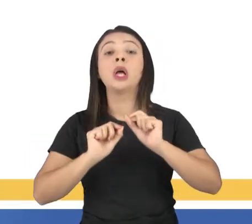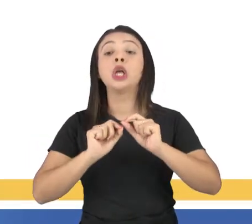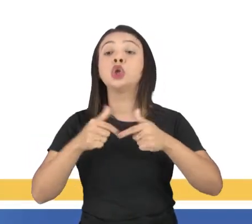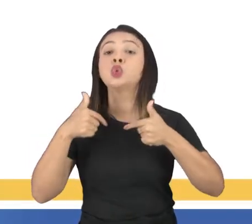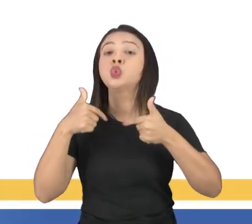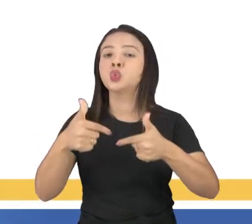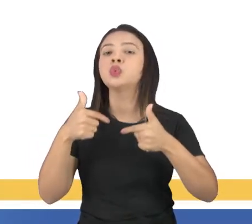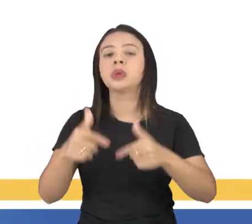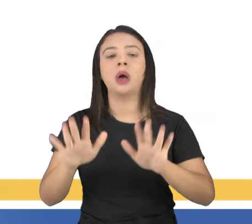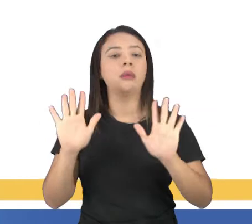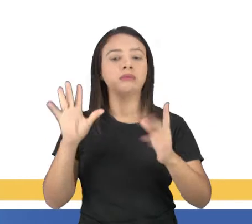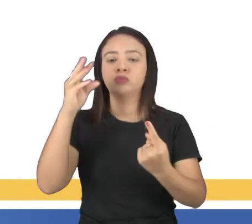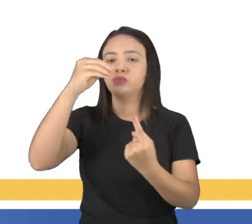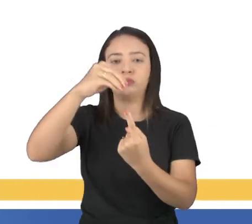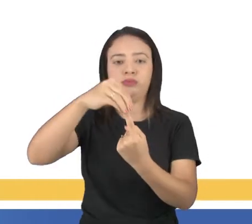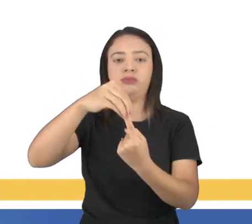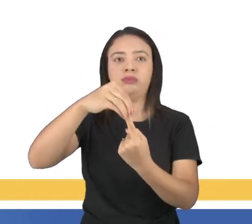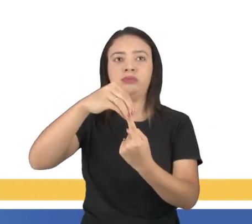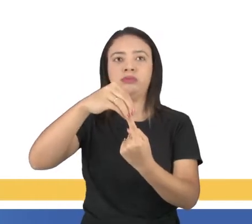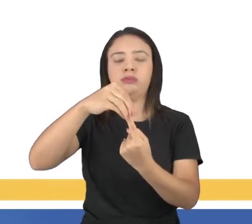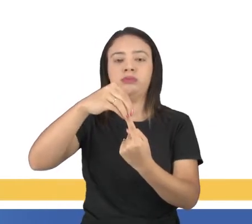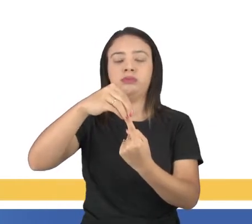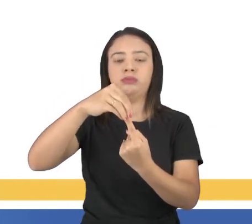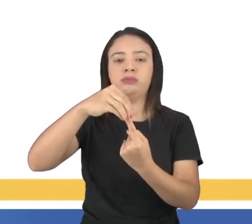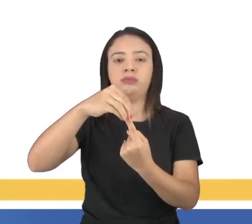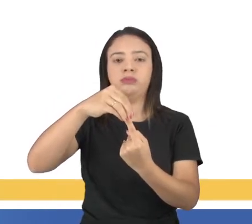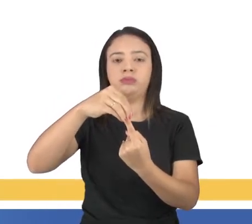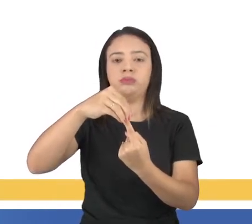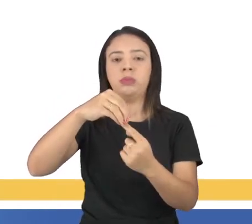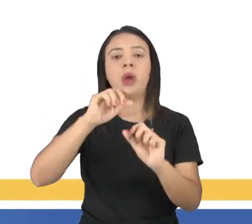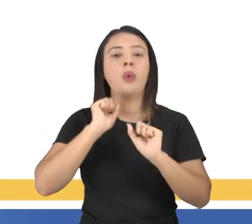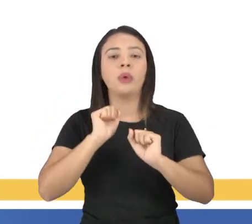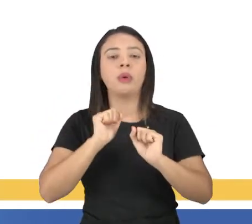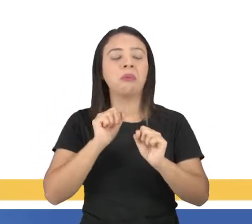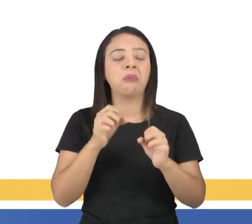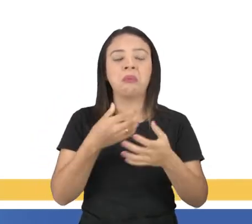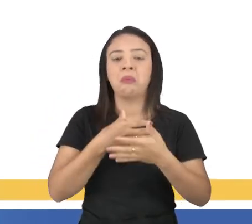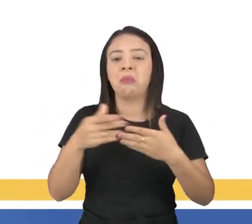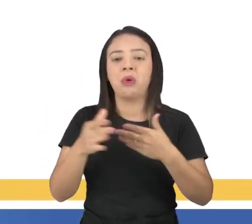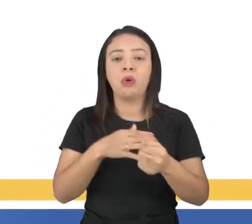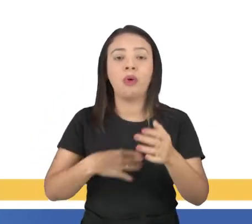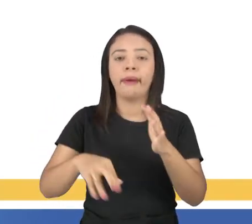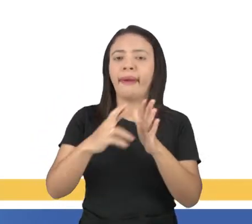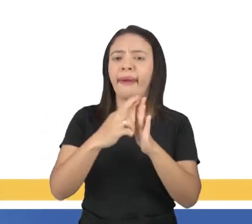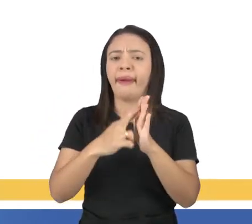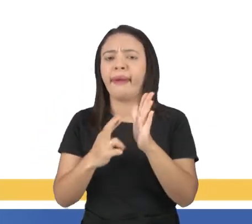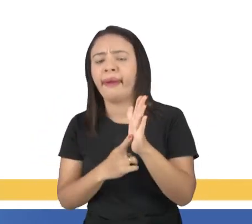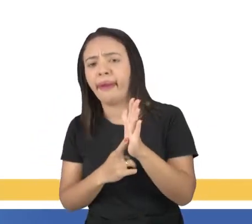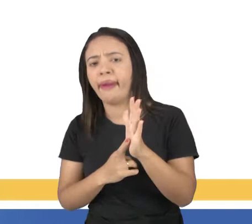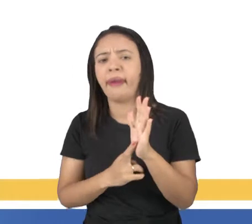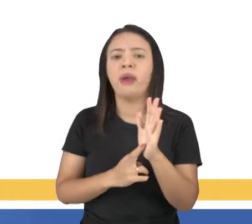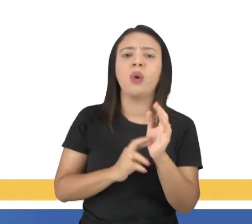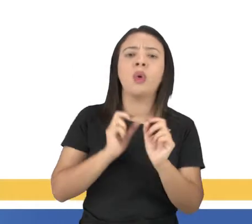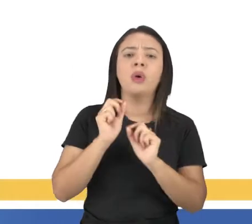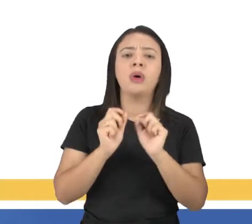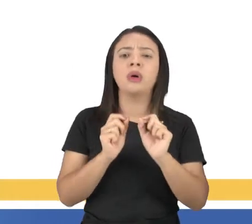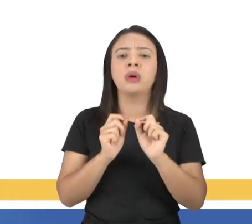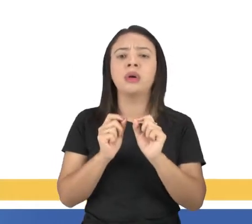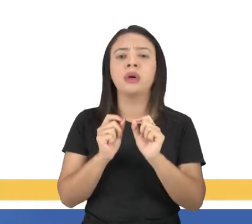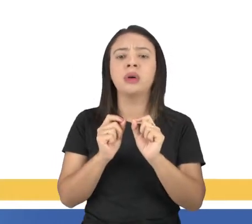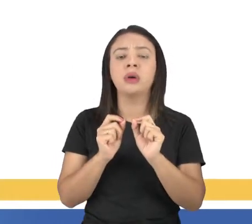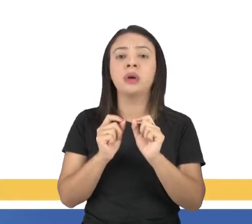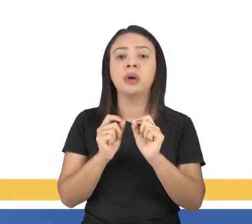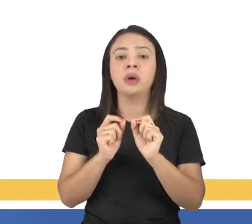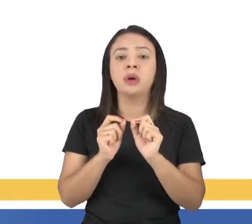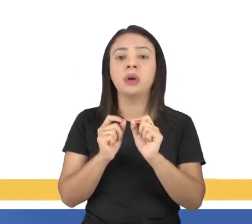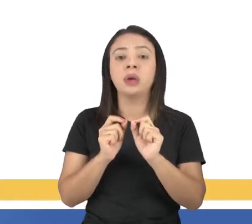defender algo. No sentido filosófico, pode ser descrito como qualquer doutrina ou argumentação que privilegia a prática